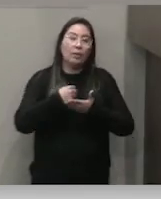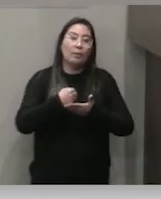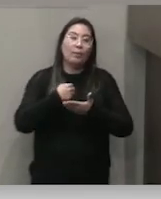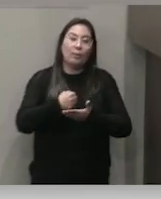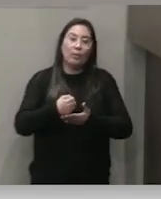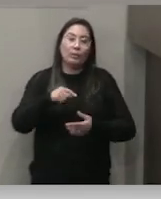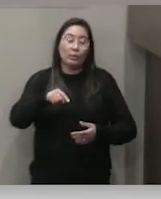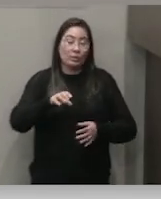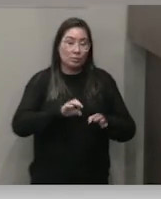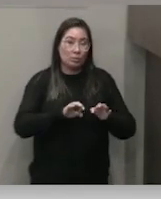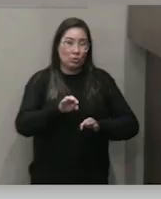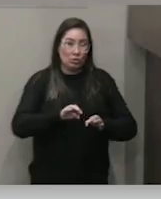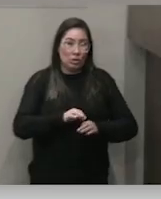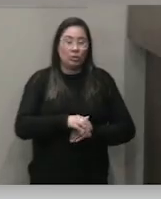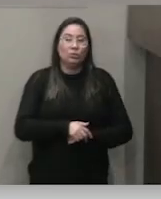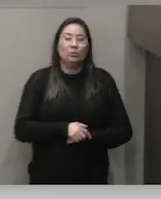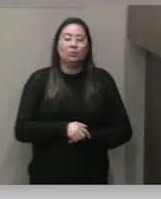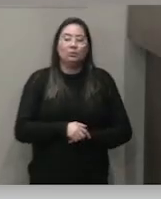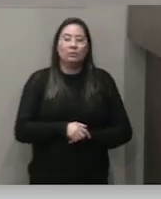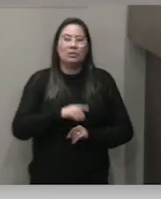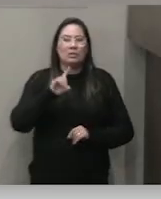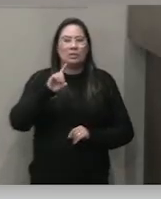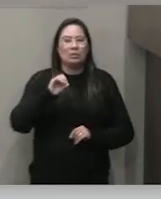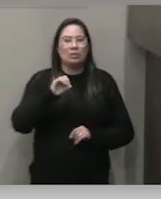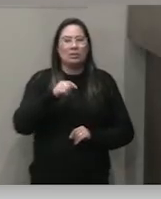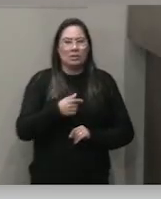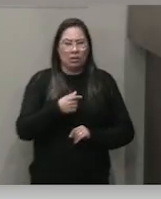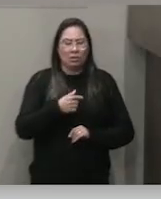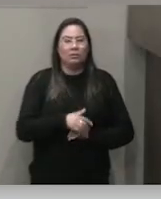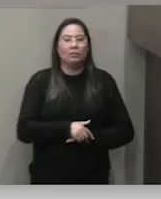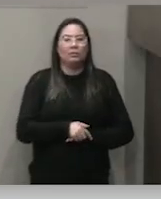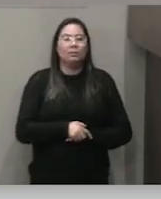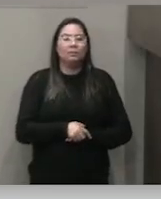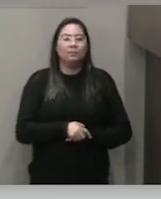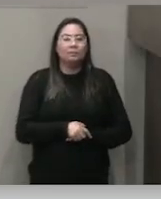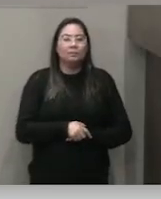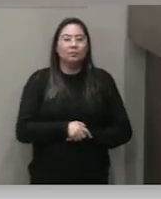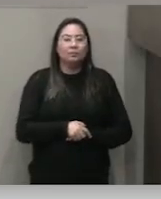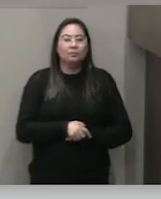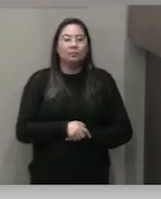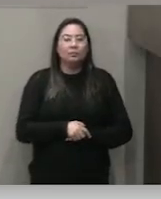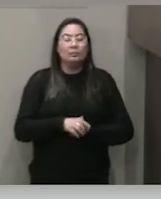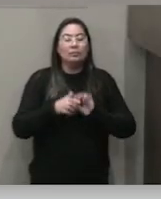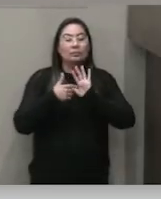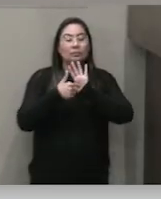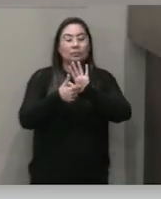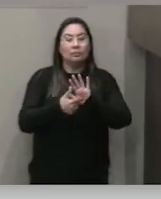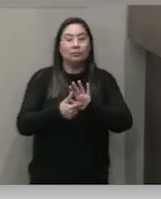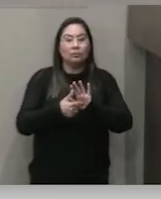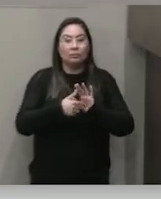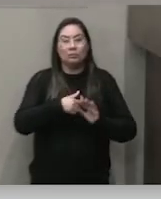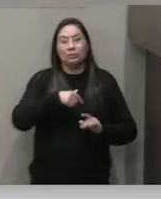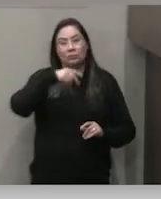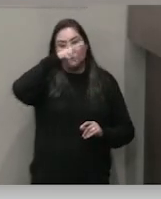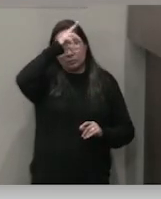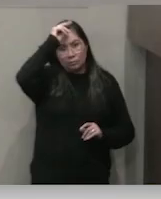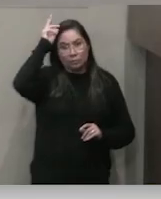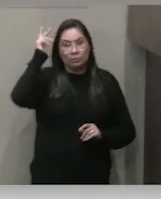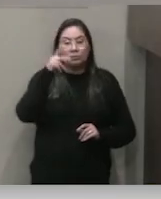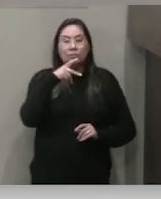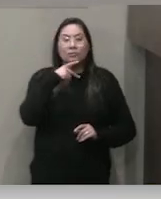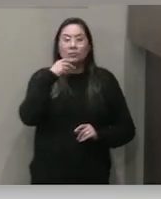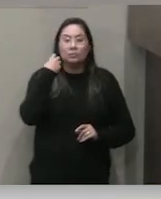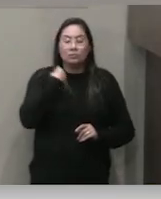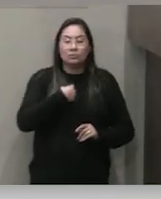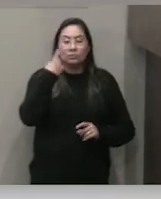esse projeto, projeto 107, vereadora Ada, que é a mostra de que o prefeito está preocupado com o